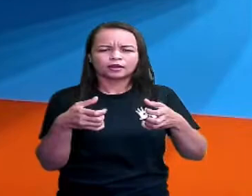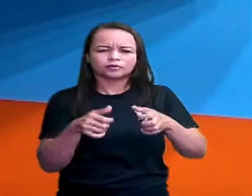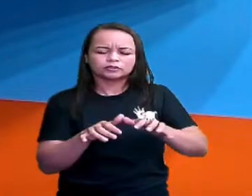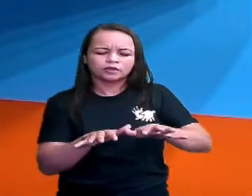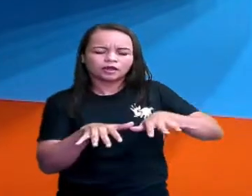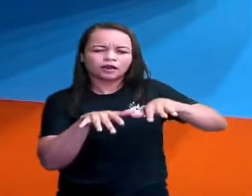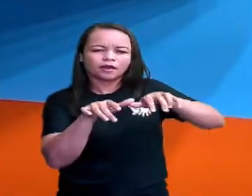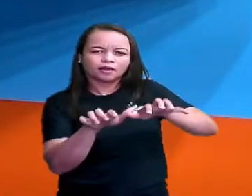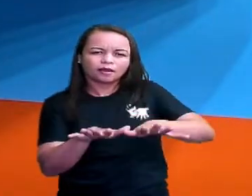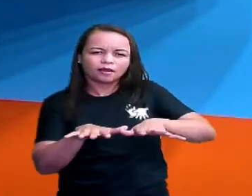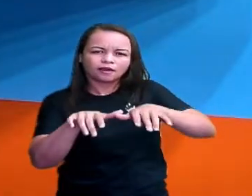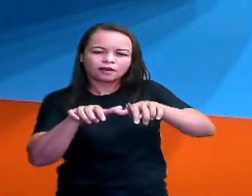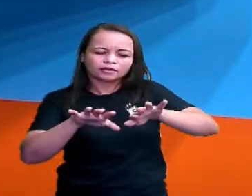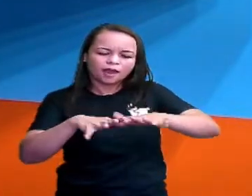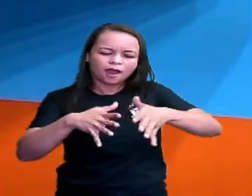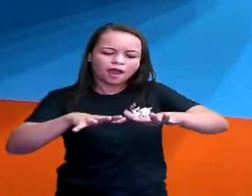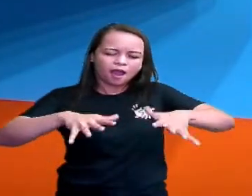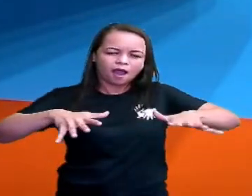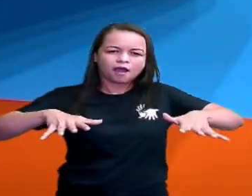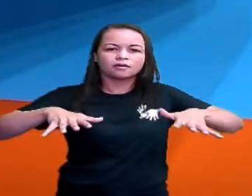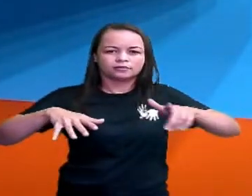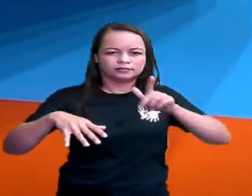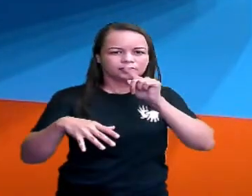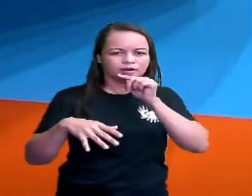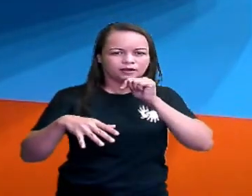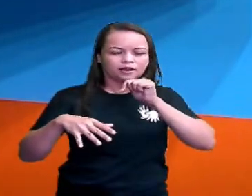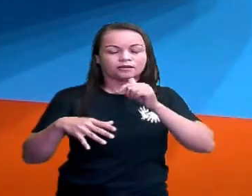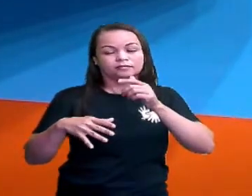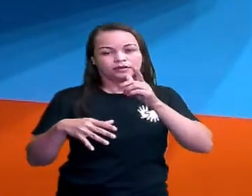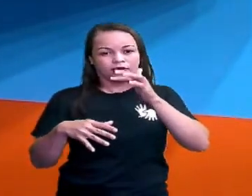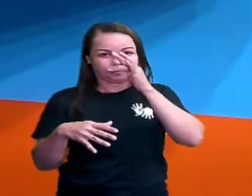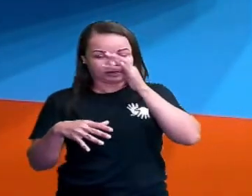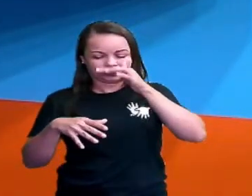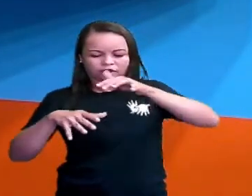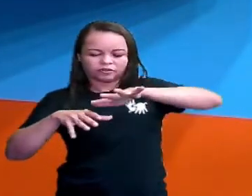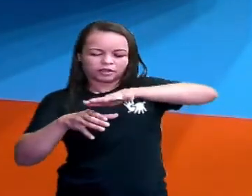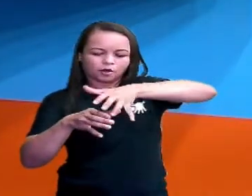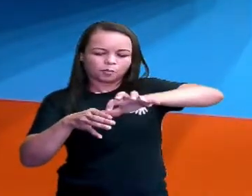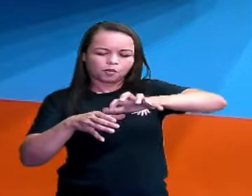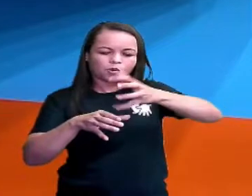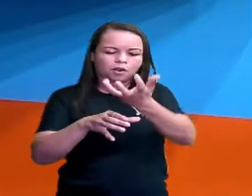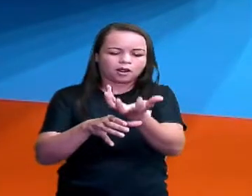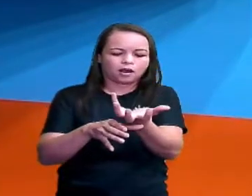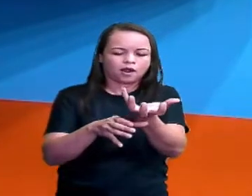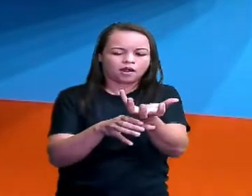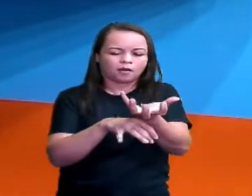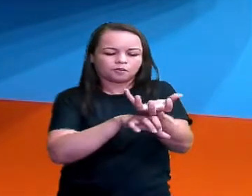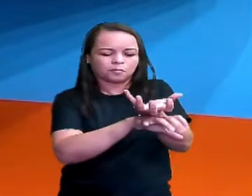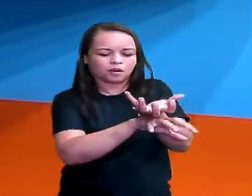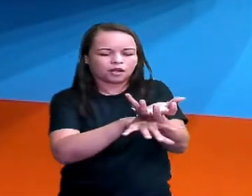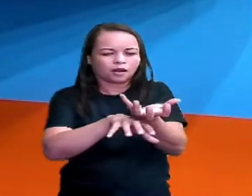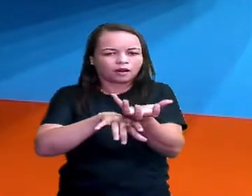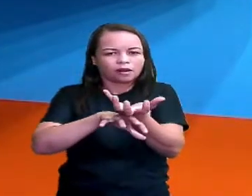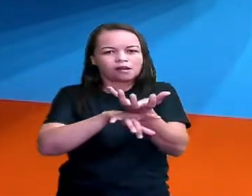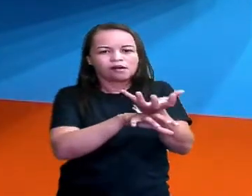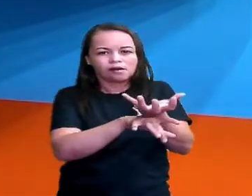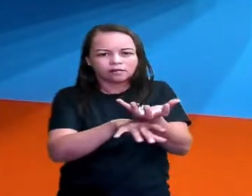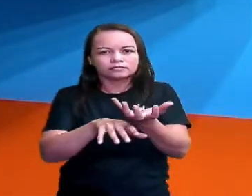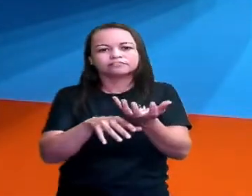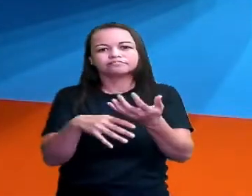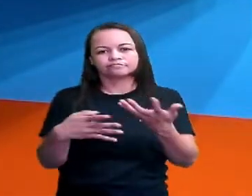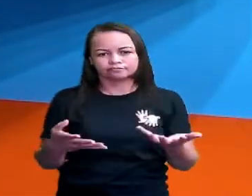consiga flutuar na água, tá certo? E então consiga sobreviver. Elas